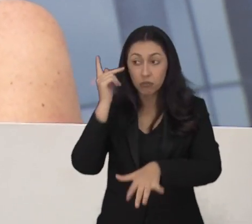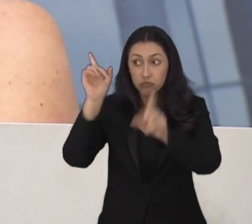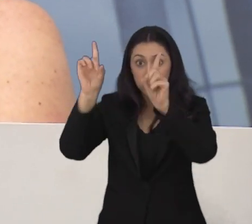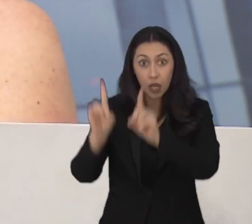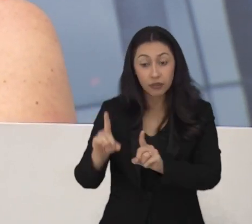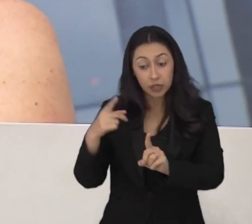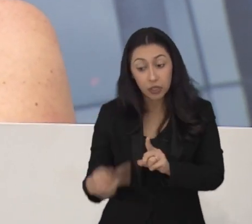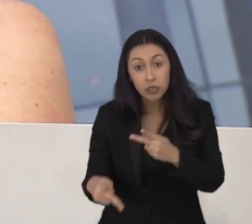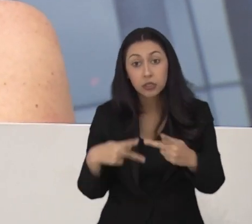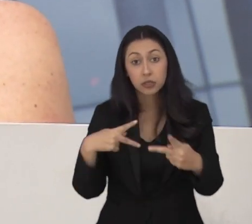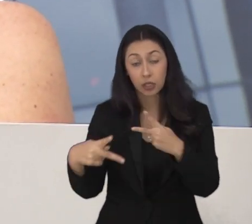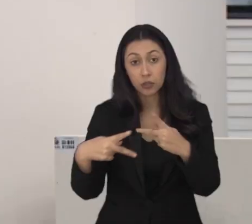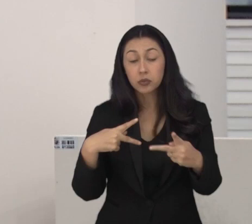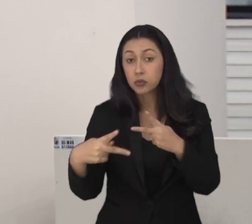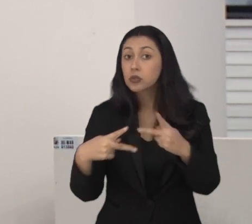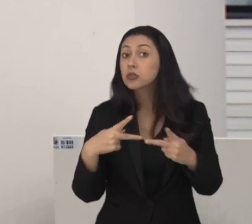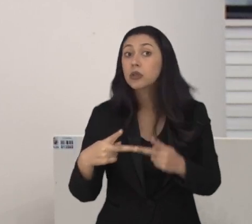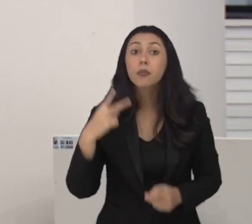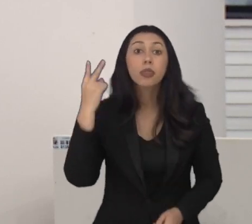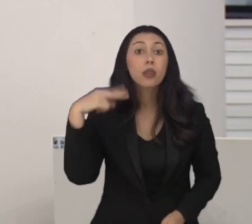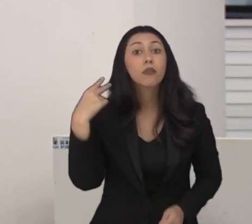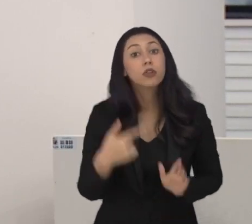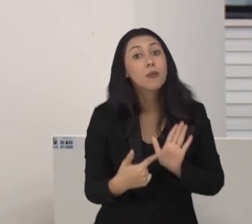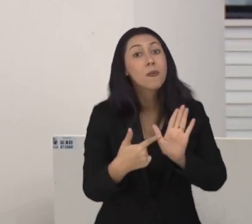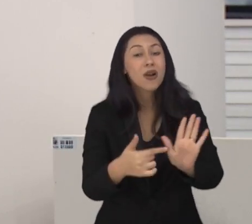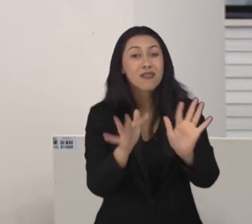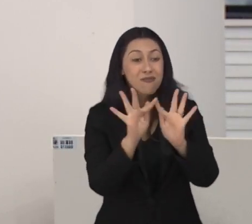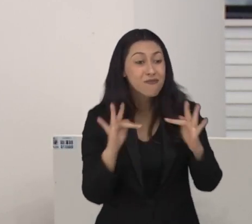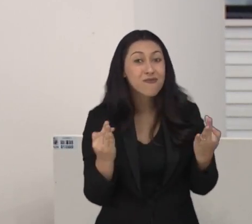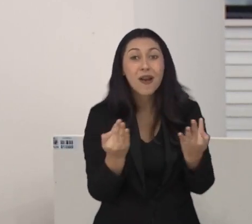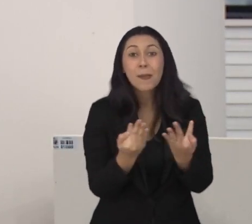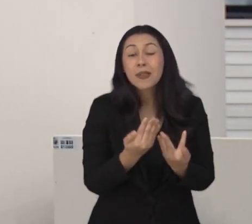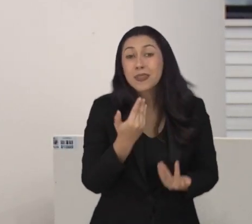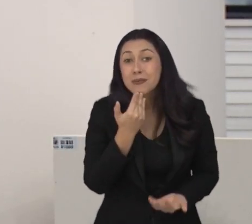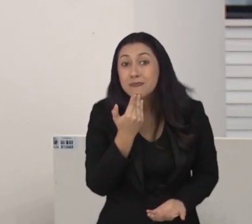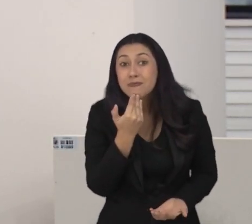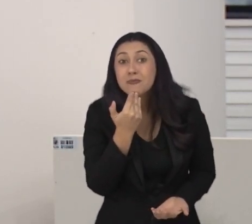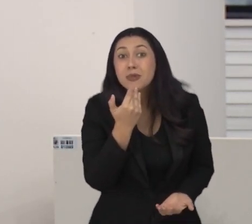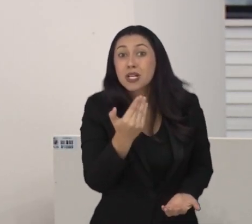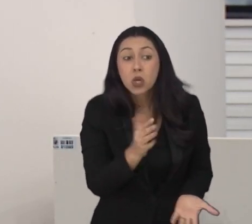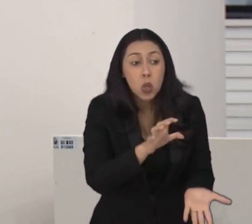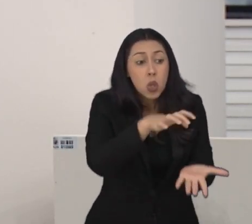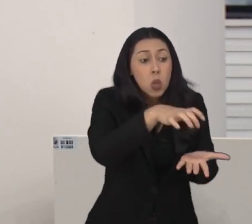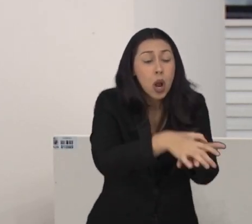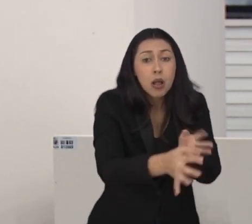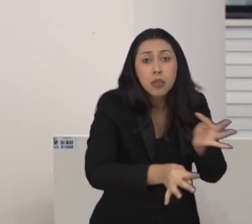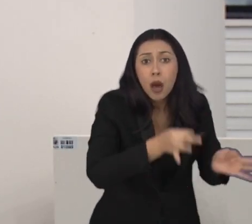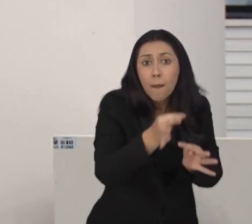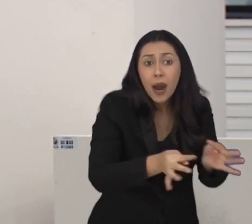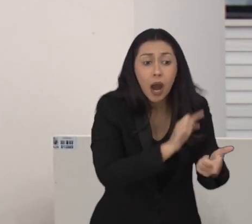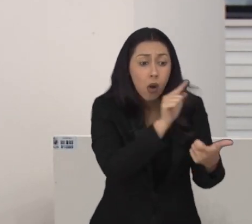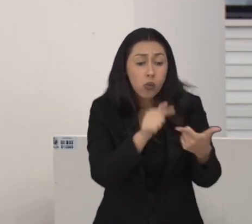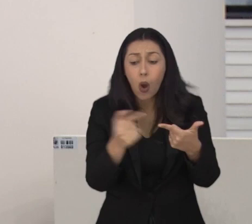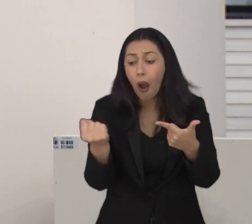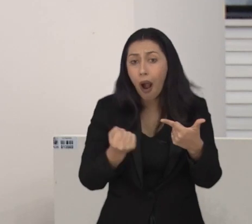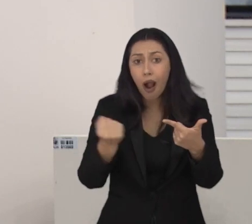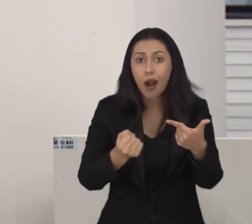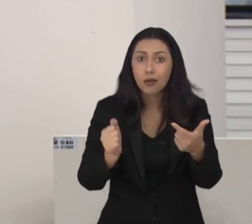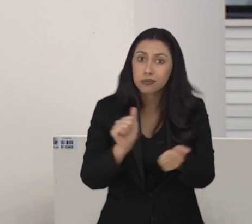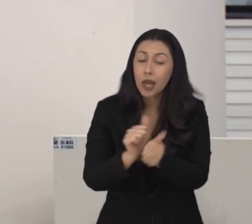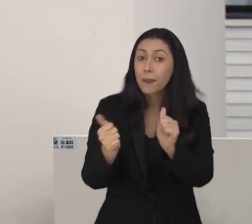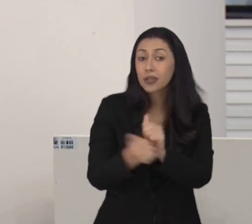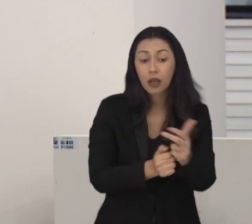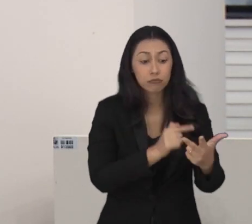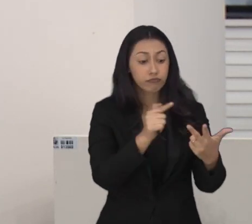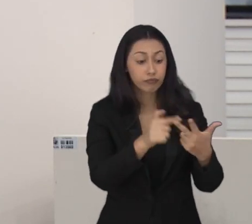deficiência em São José dos Campos. Segundo a parlamentar, familiares têm pedido centros de reabilitação, transporte adaptado, além de